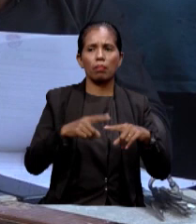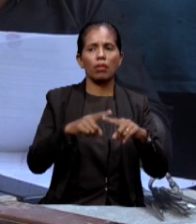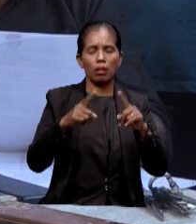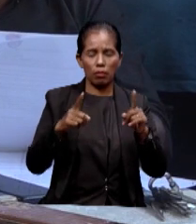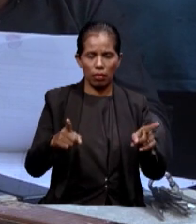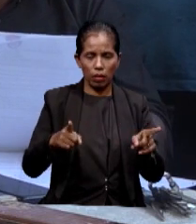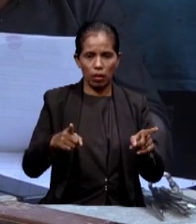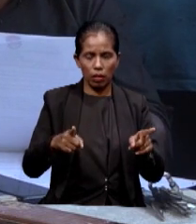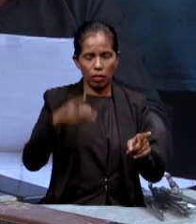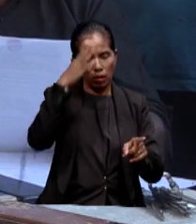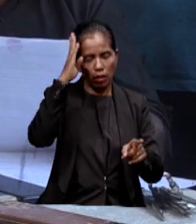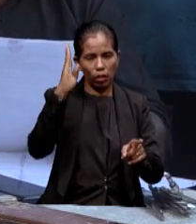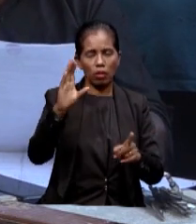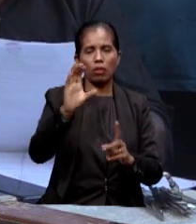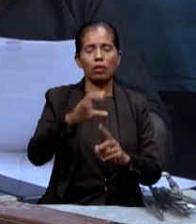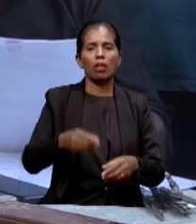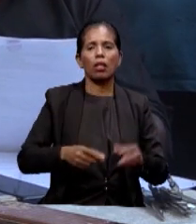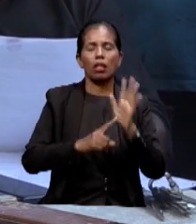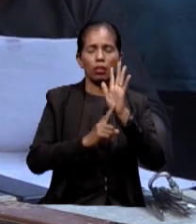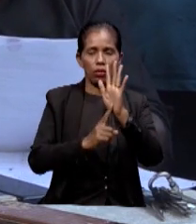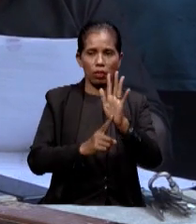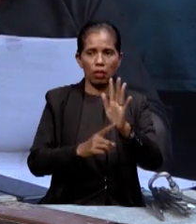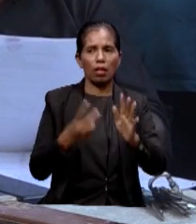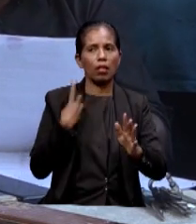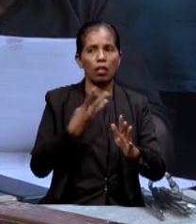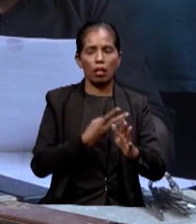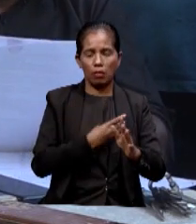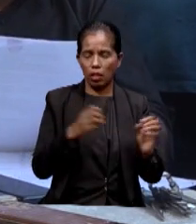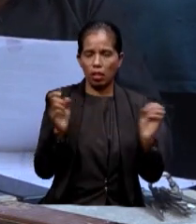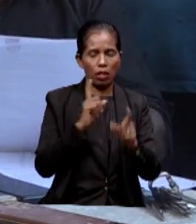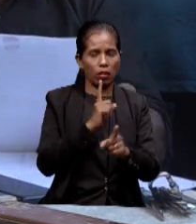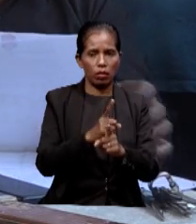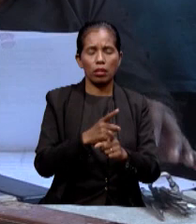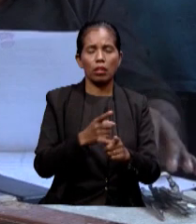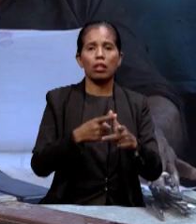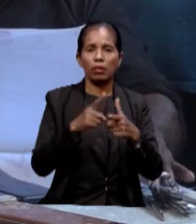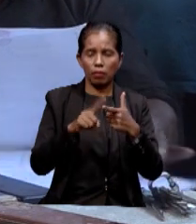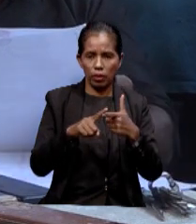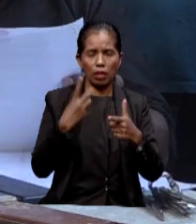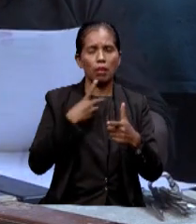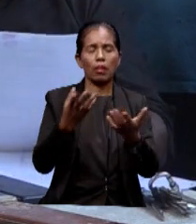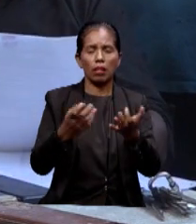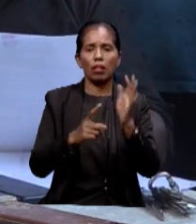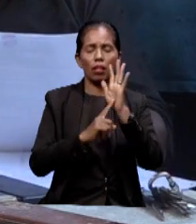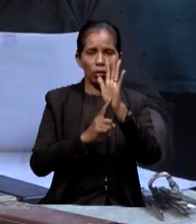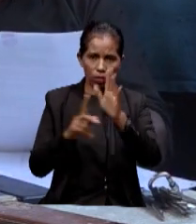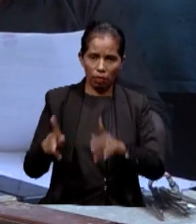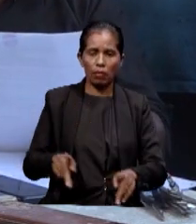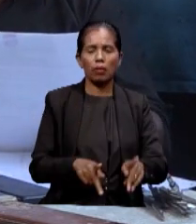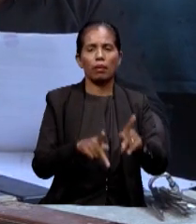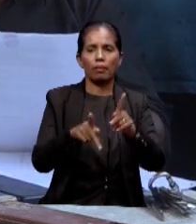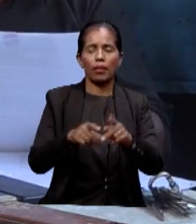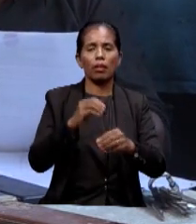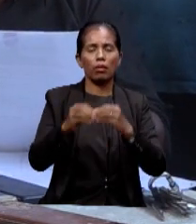chefe casa militar foi sair o cona resultado mas a minha prematura liu segundo a minha cara clarifica para público